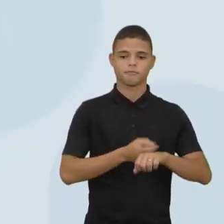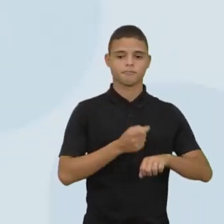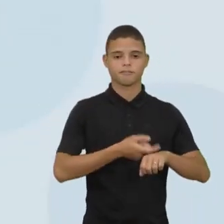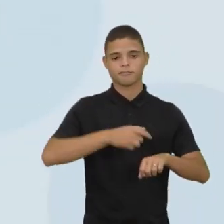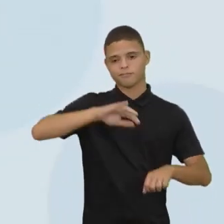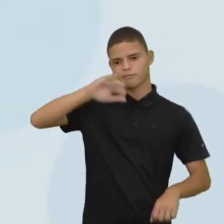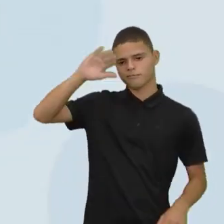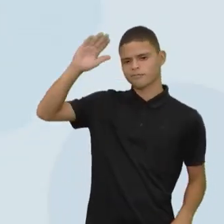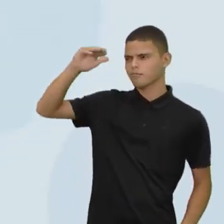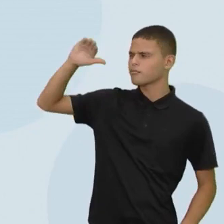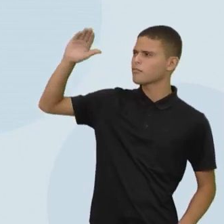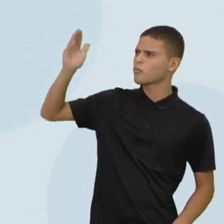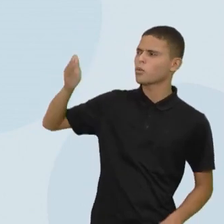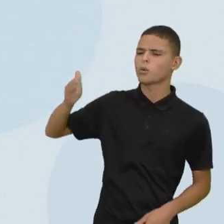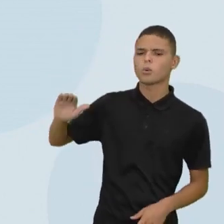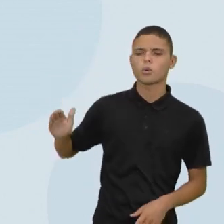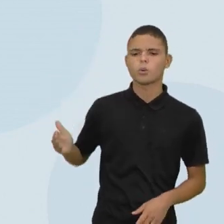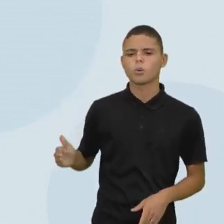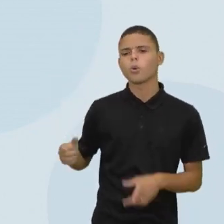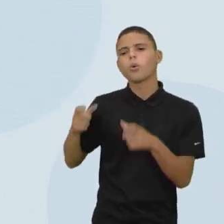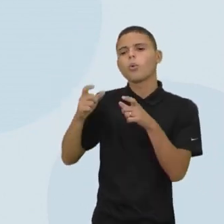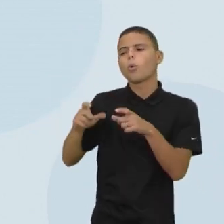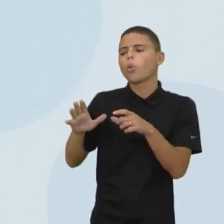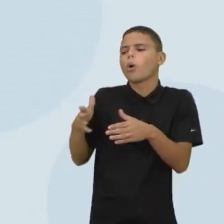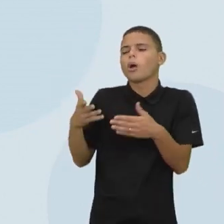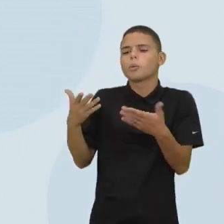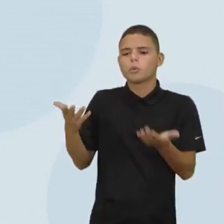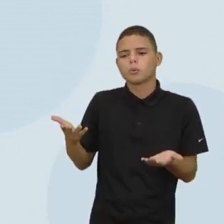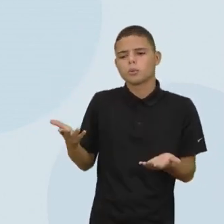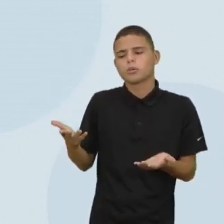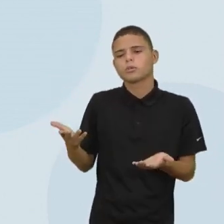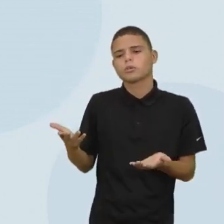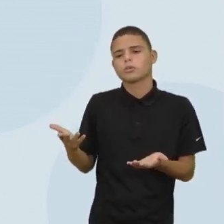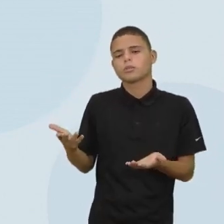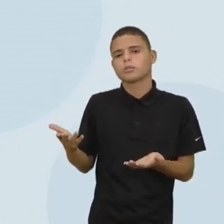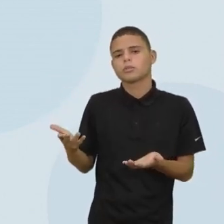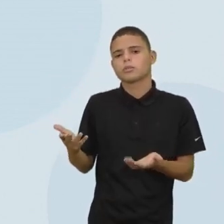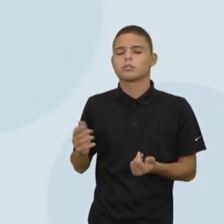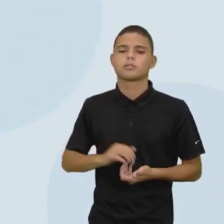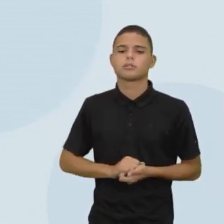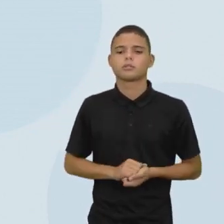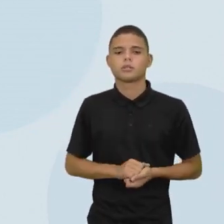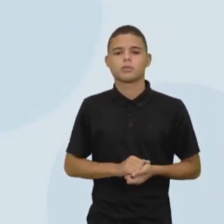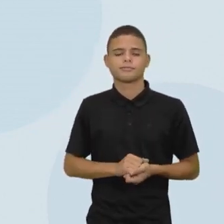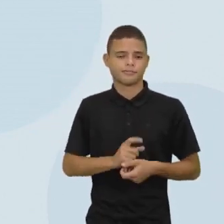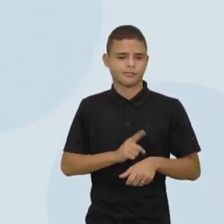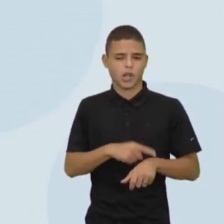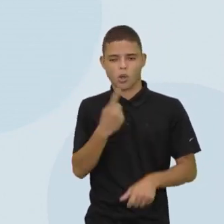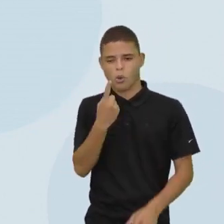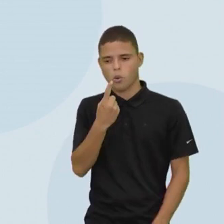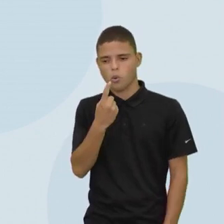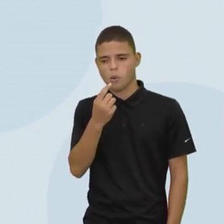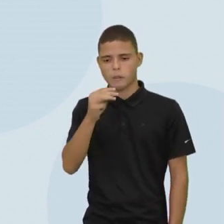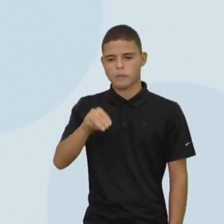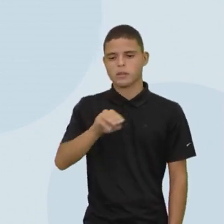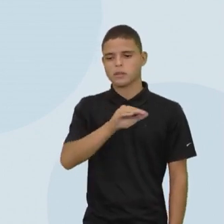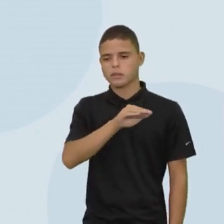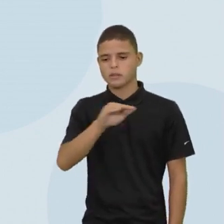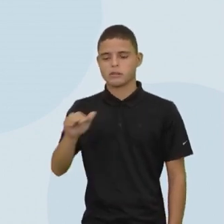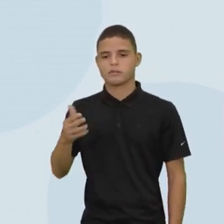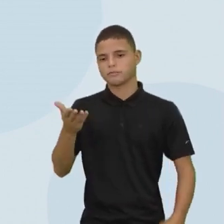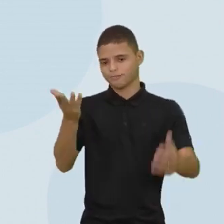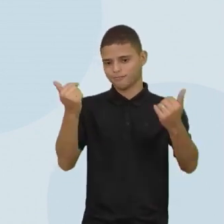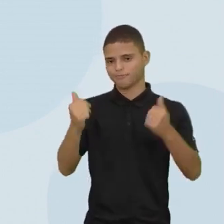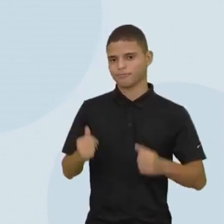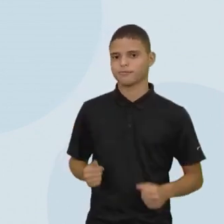está situado em qual cordilheira? Quanto tempo? Pode dar 1 minuto e meio. Um minuto e meio. Pra ver se eles respondem.